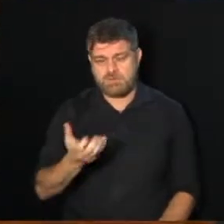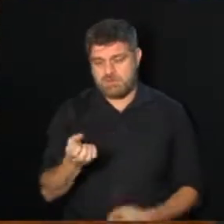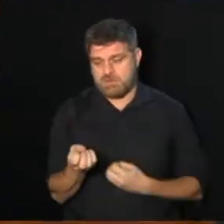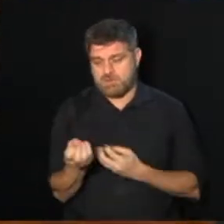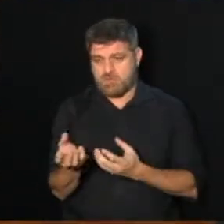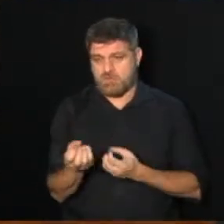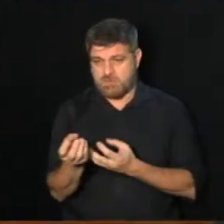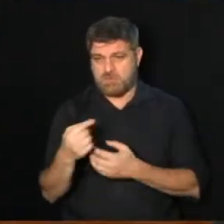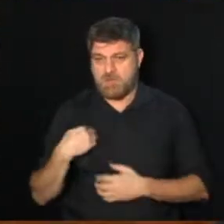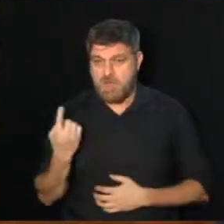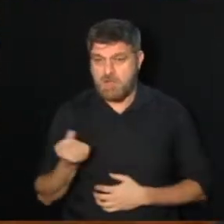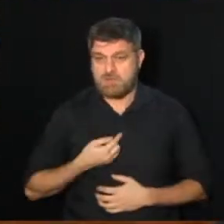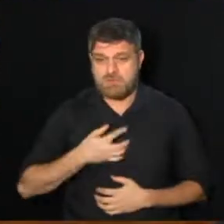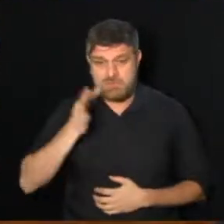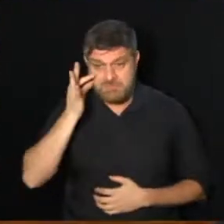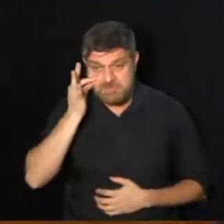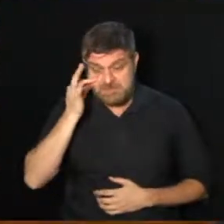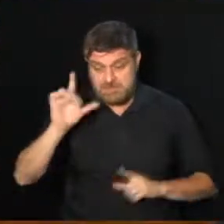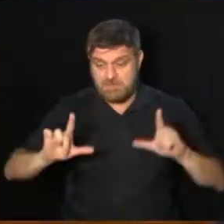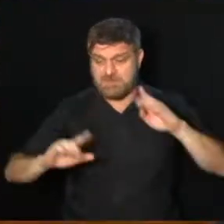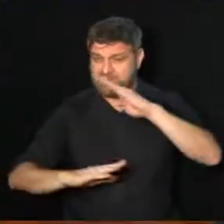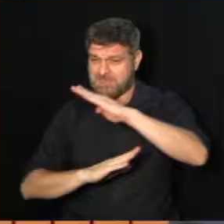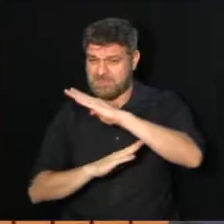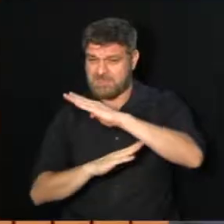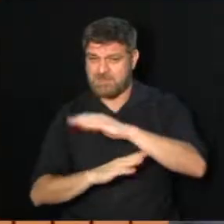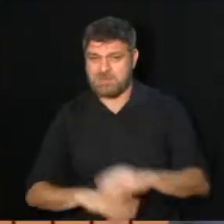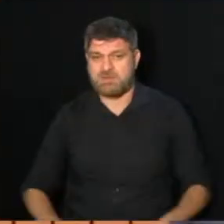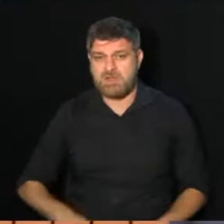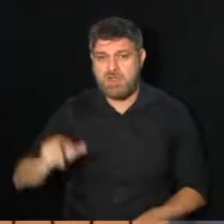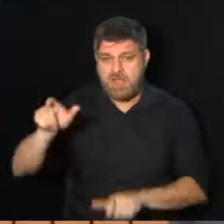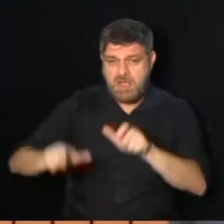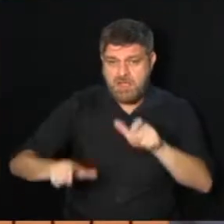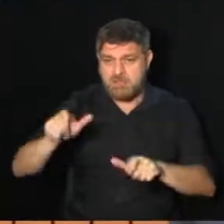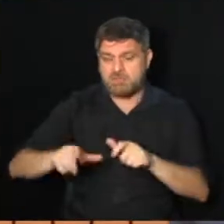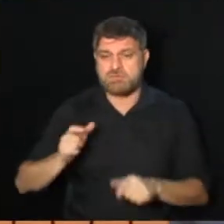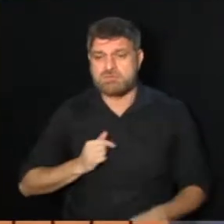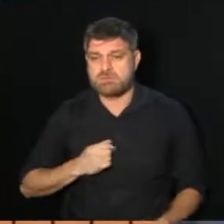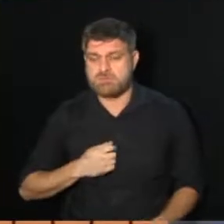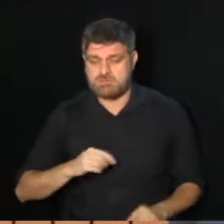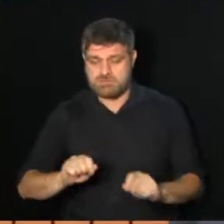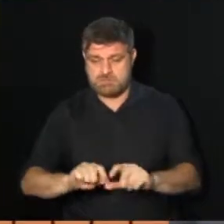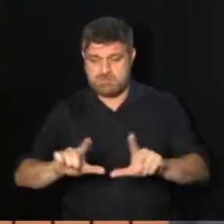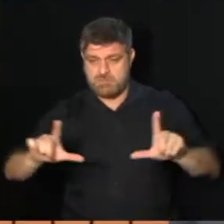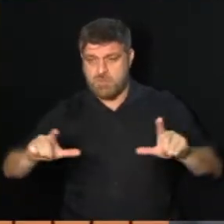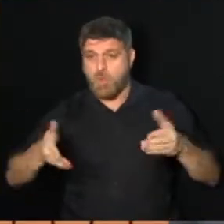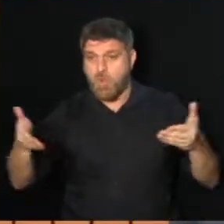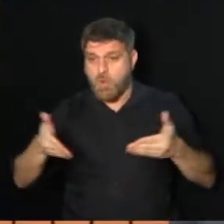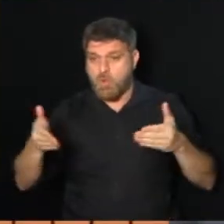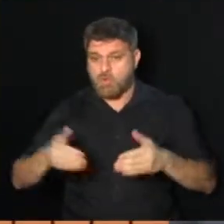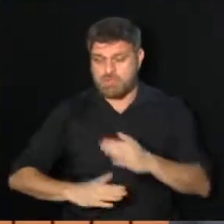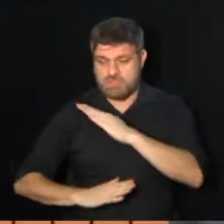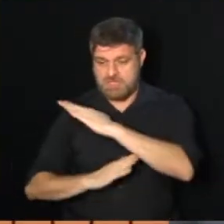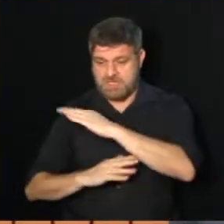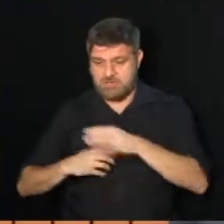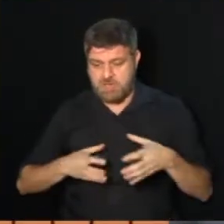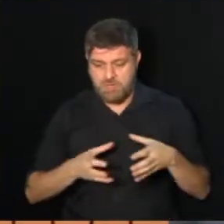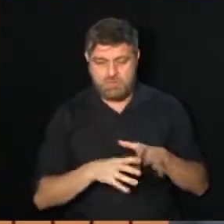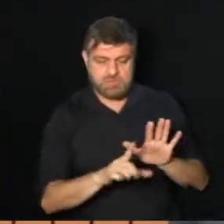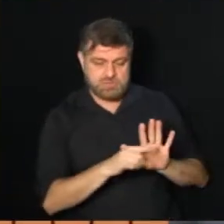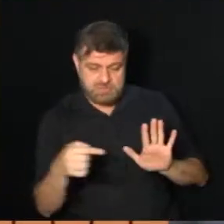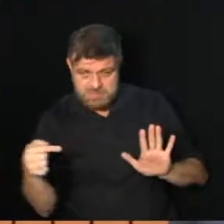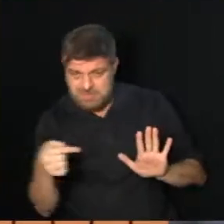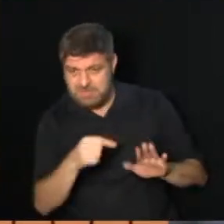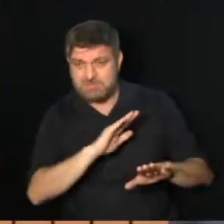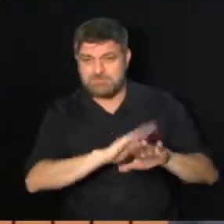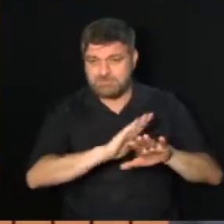informar, como nós estamos ao vivo pela TV Câmara, que aqueles que passaram a nos acompanhar, hoje a Câmara Municipal, através da Comissão de Constituição e